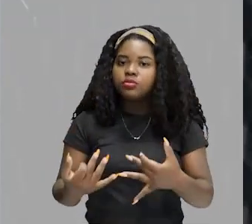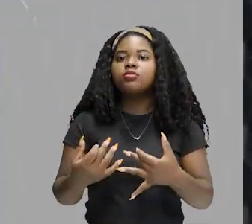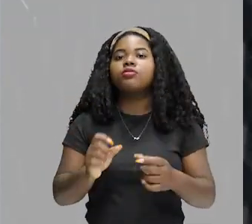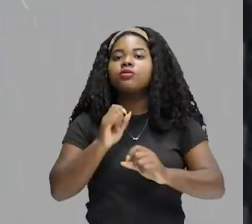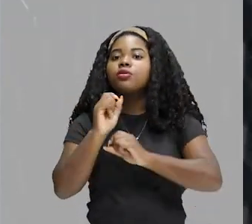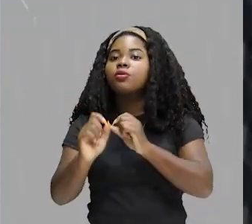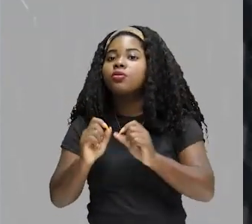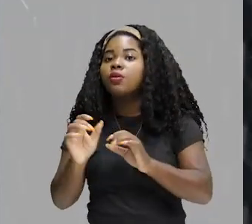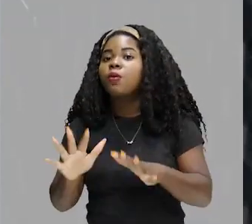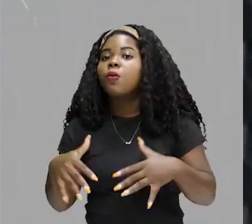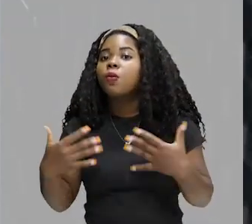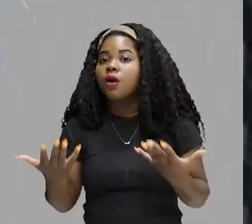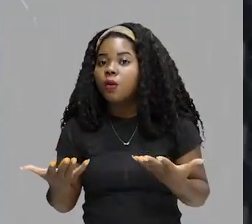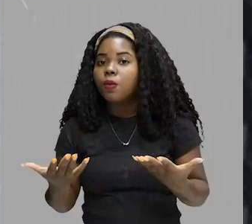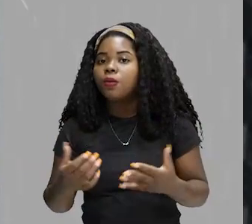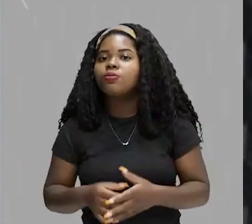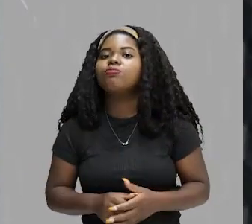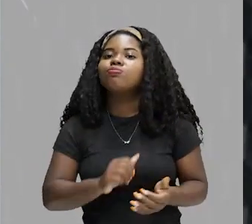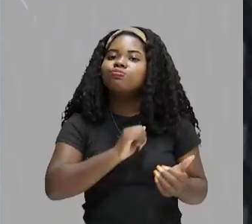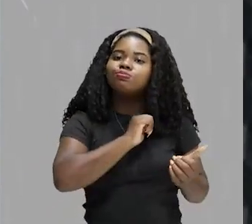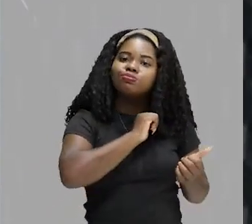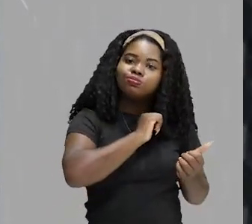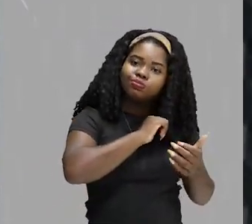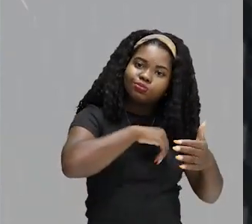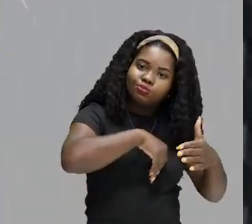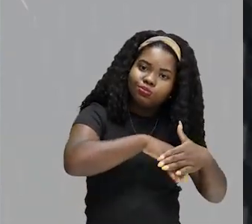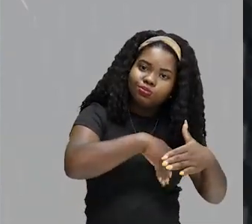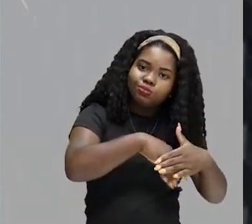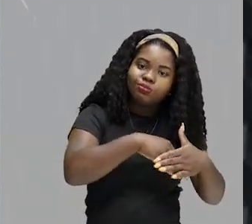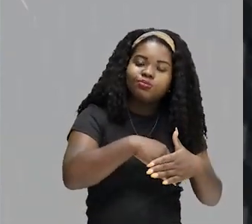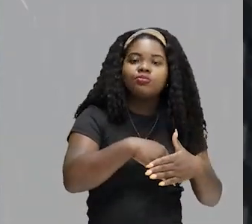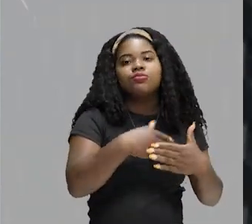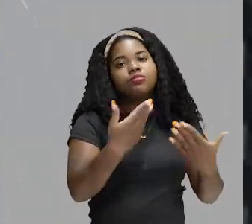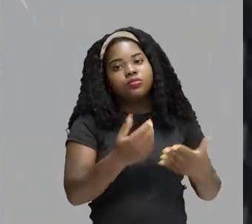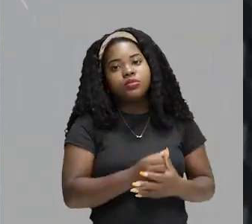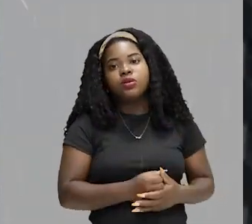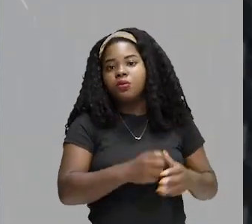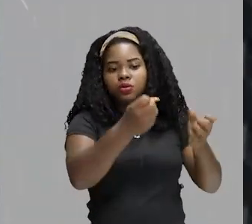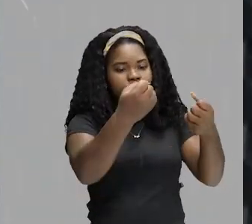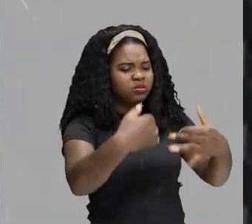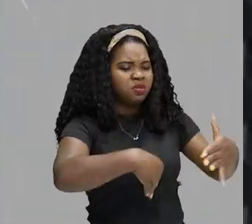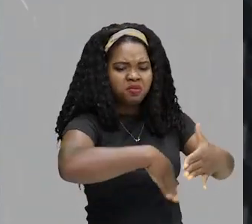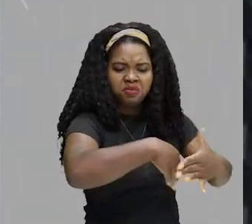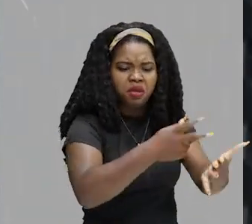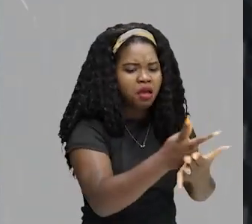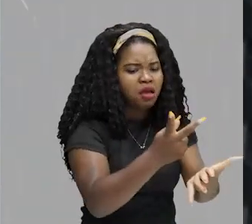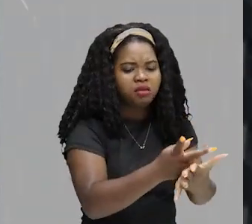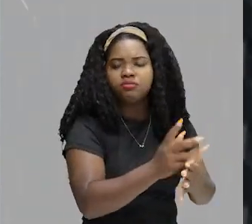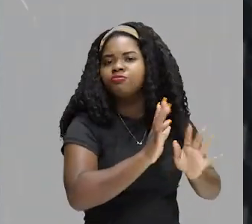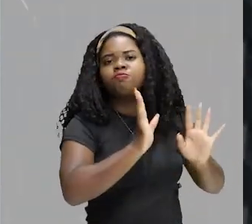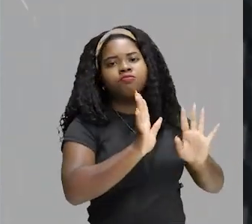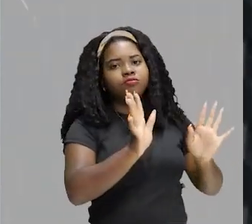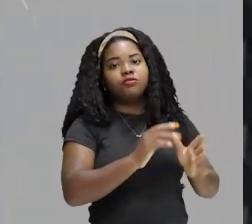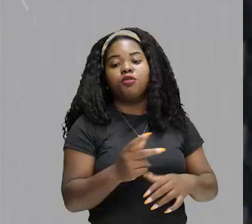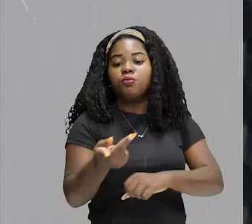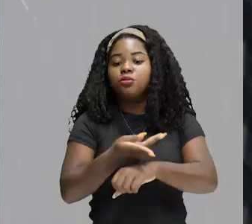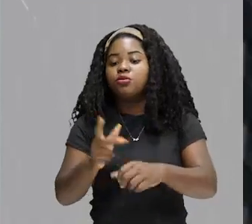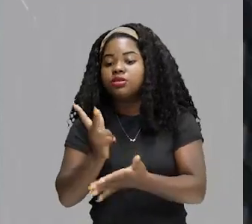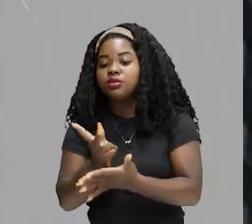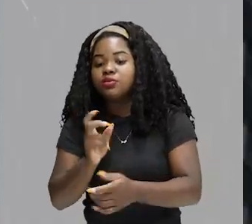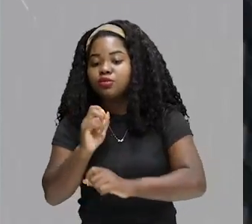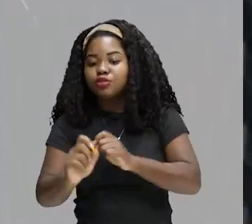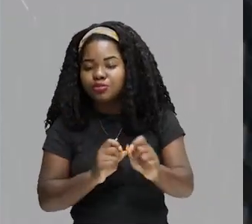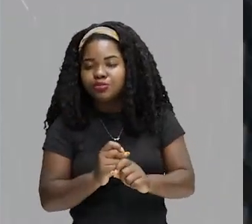vida toda, isso é explorado o tempo todo. Então é o que eu menos oferto para os meus alunos. Eu procuro sempre o quê?